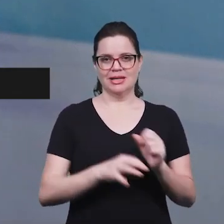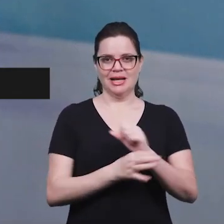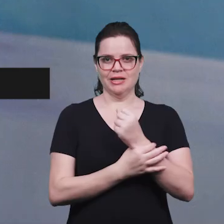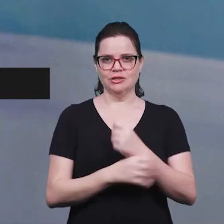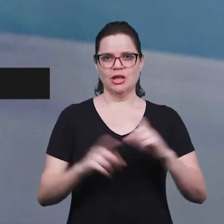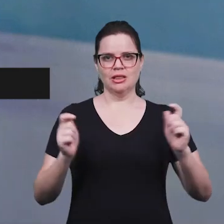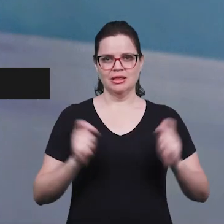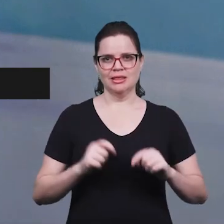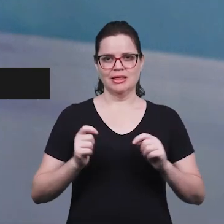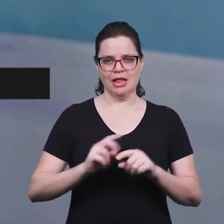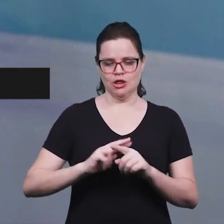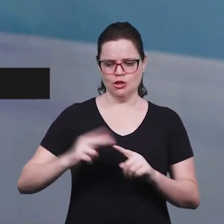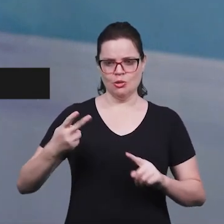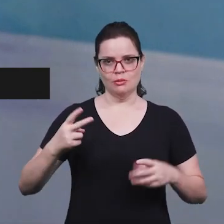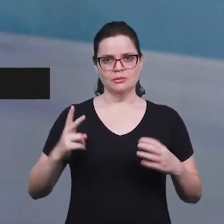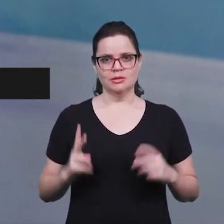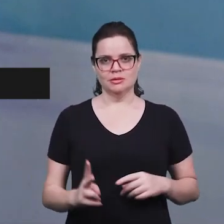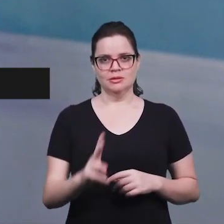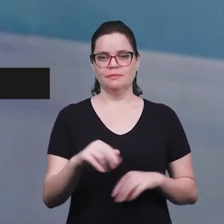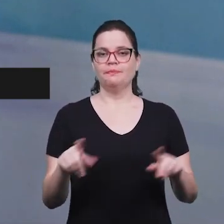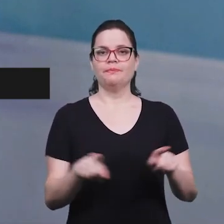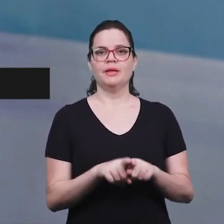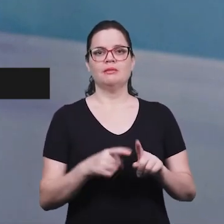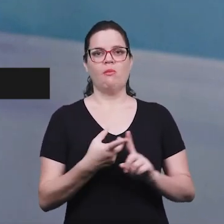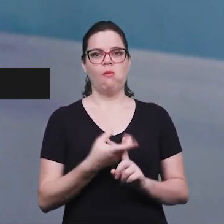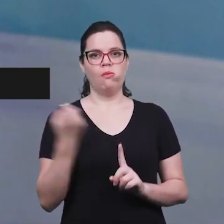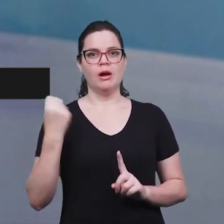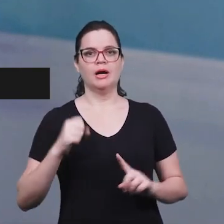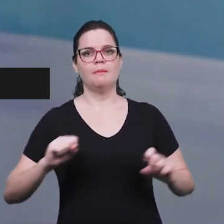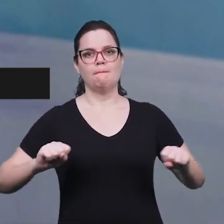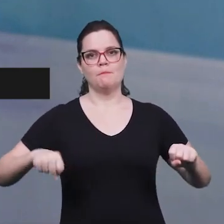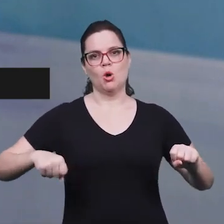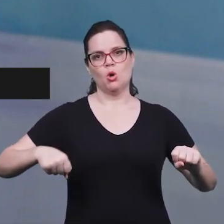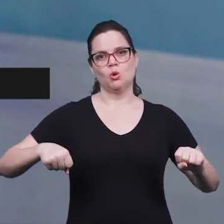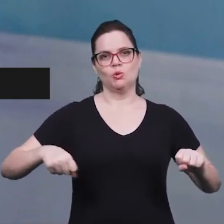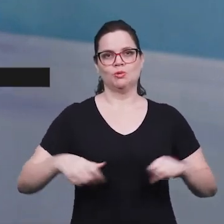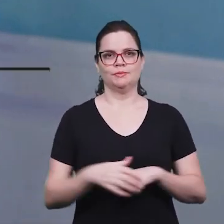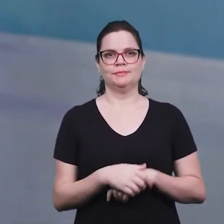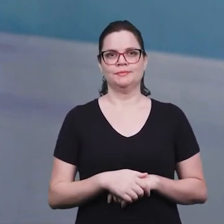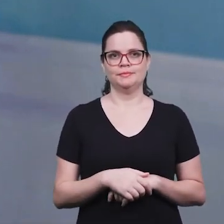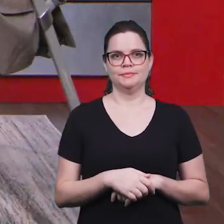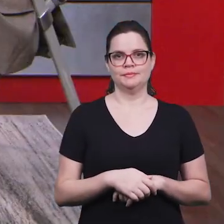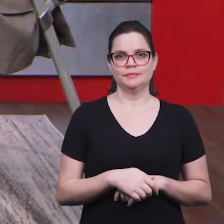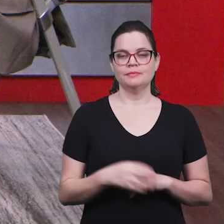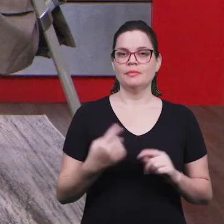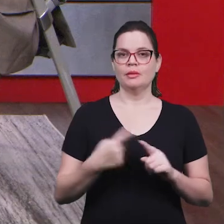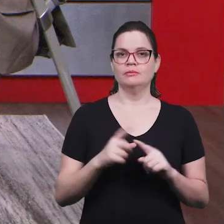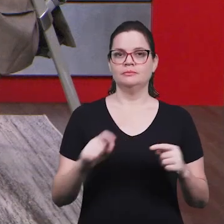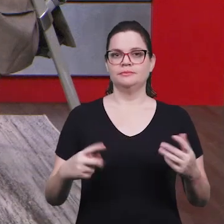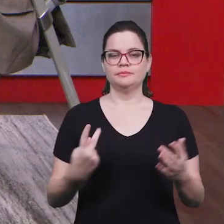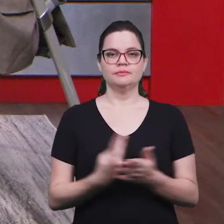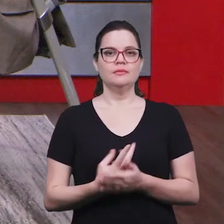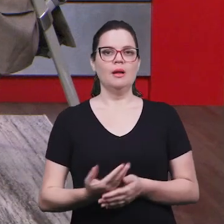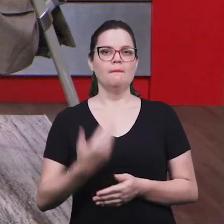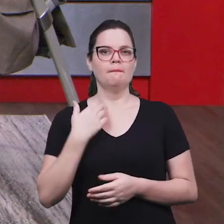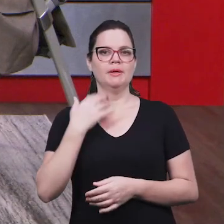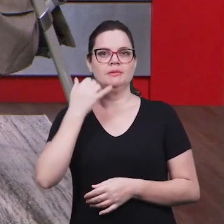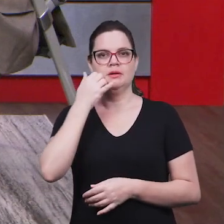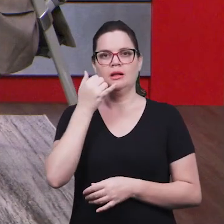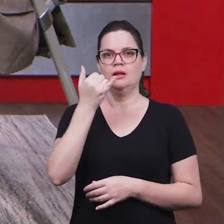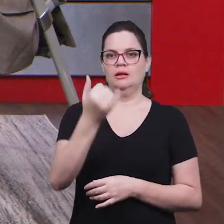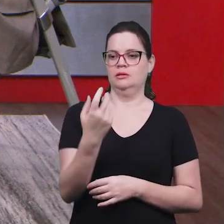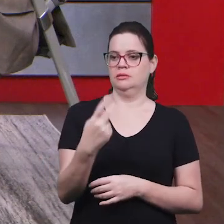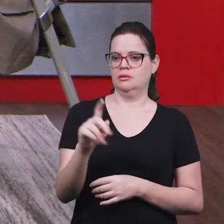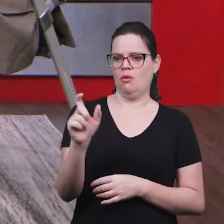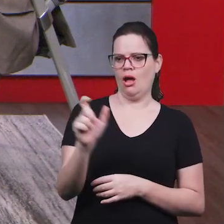grande. Golpe também do motoboy. Motoboy, falsas centrais de banco. Olha, eu vou te ligar,